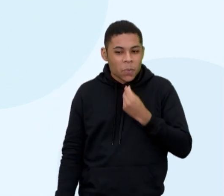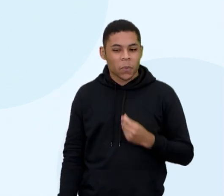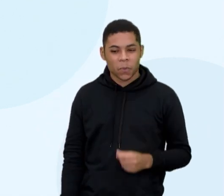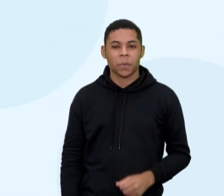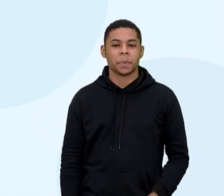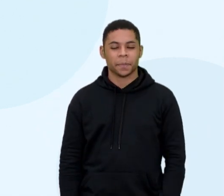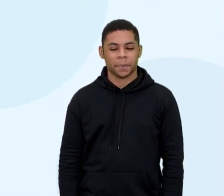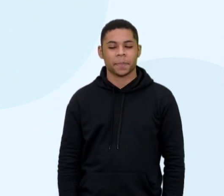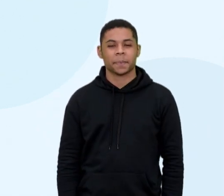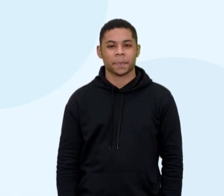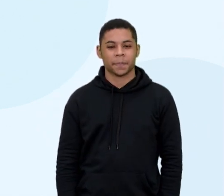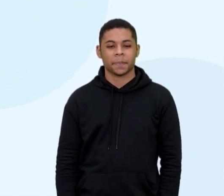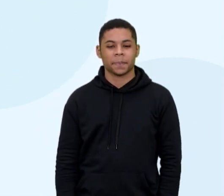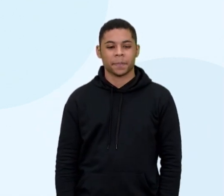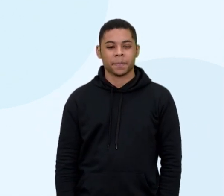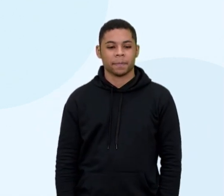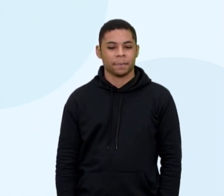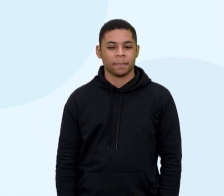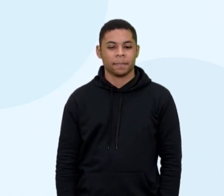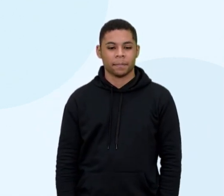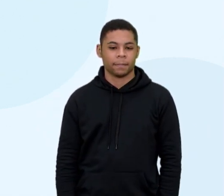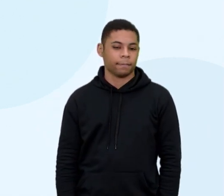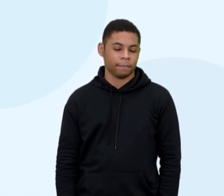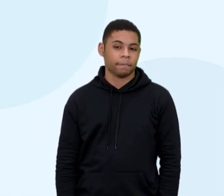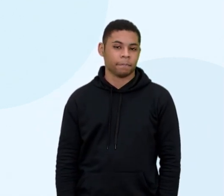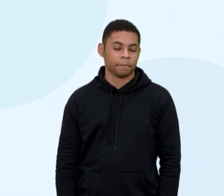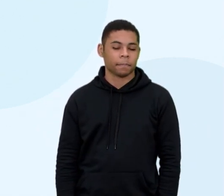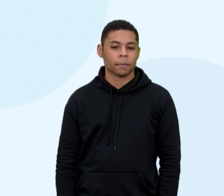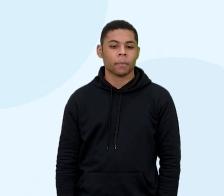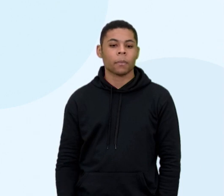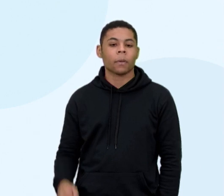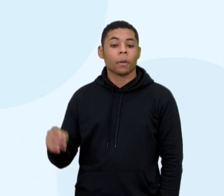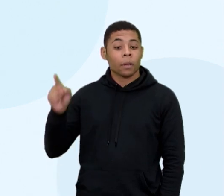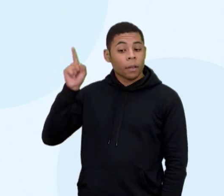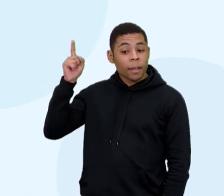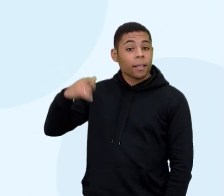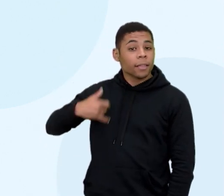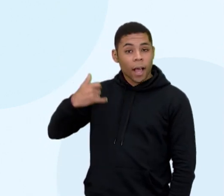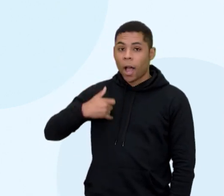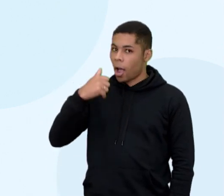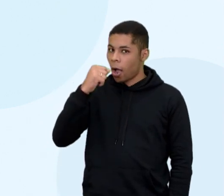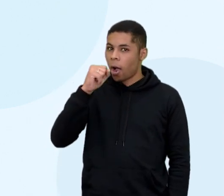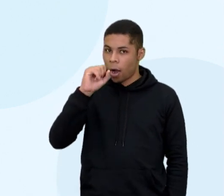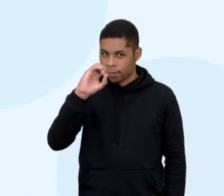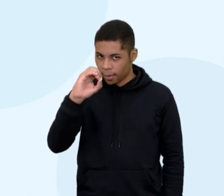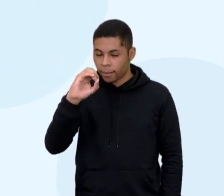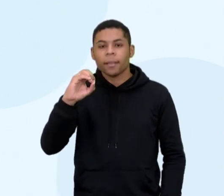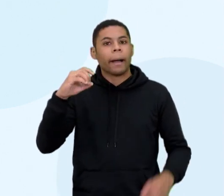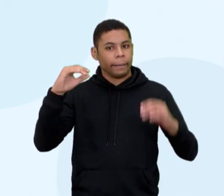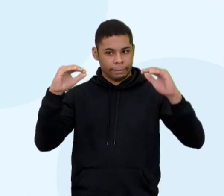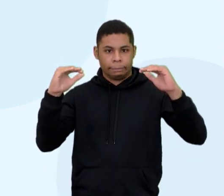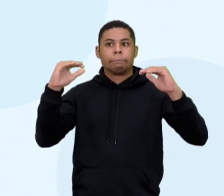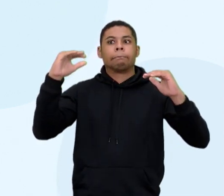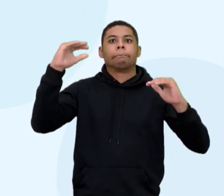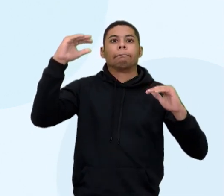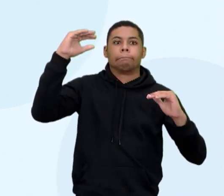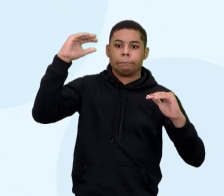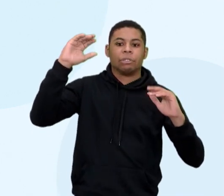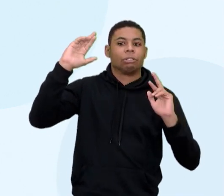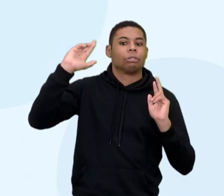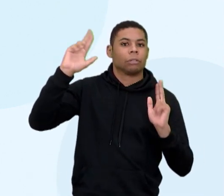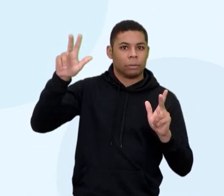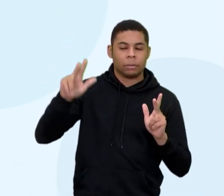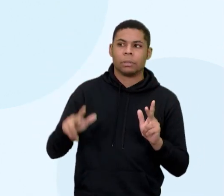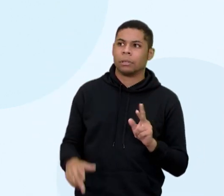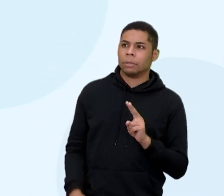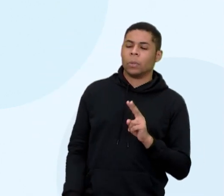aí nessa relação, né? E colocando aí as faixas de 80 anos ou mais, aí a gente vê uma diferença que é bem